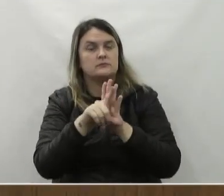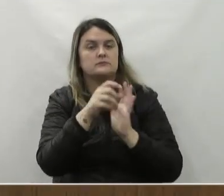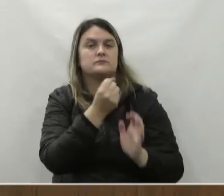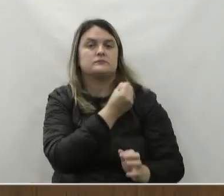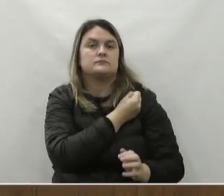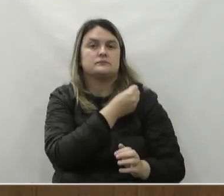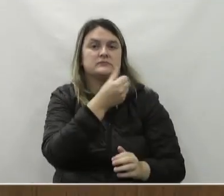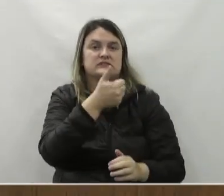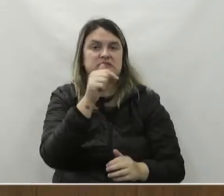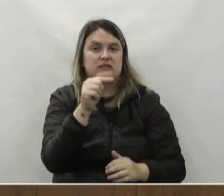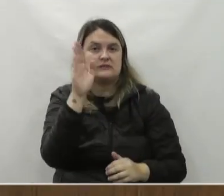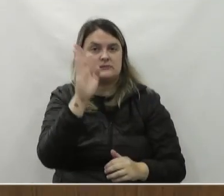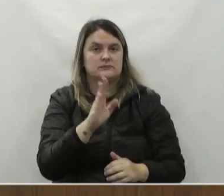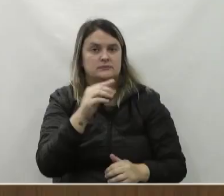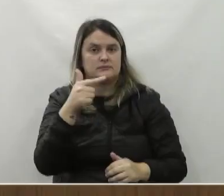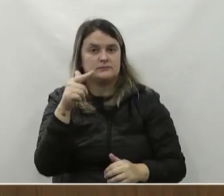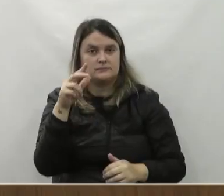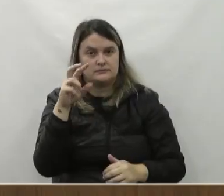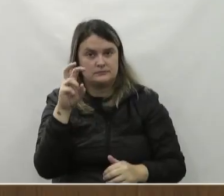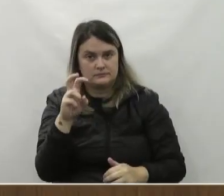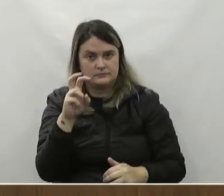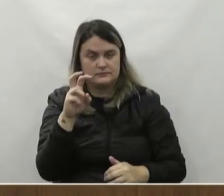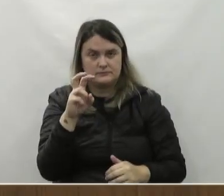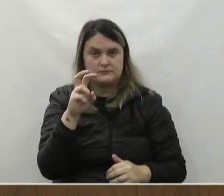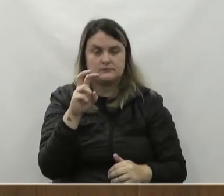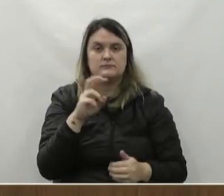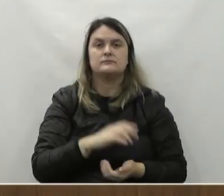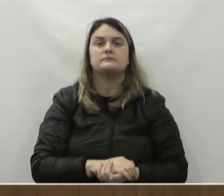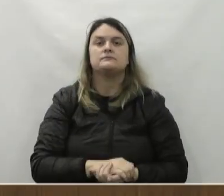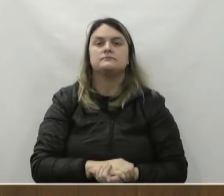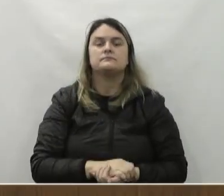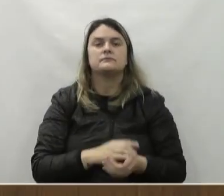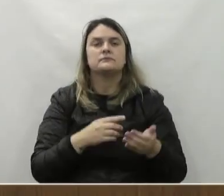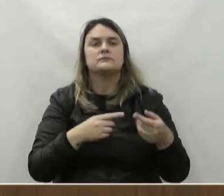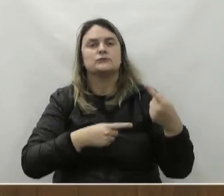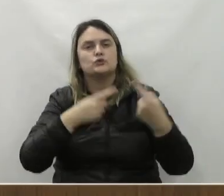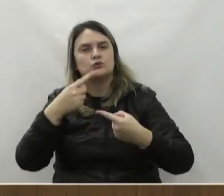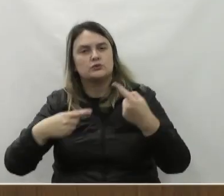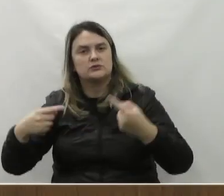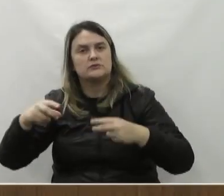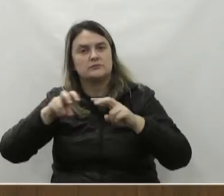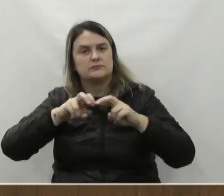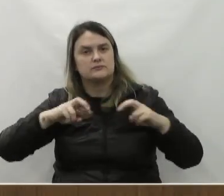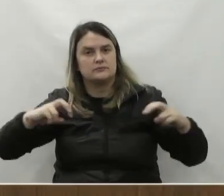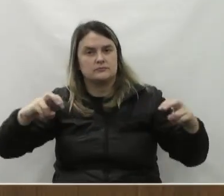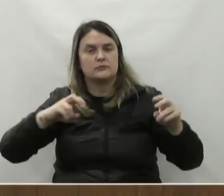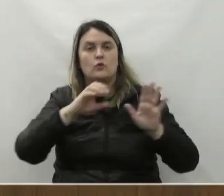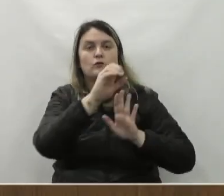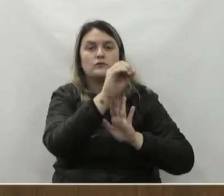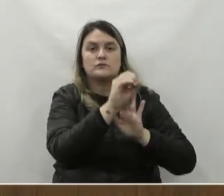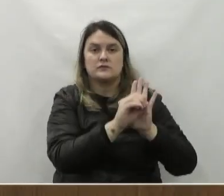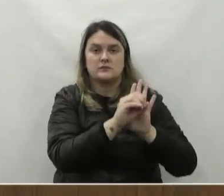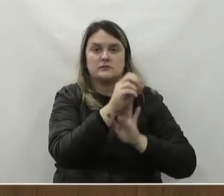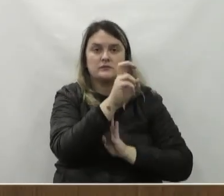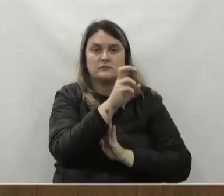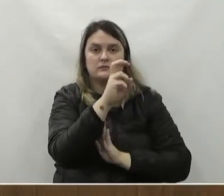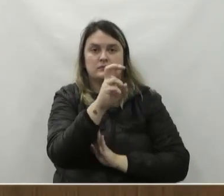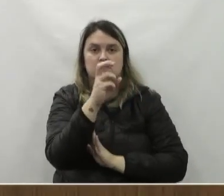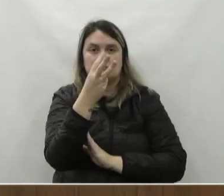de número 17/2025 para apreciação do plenário. Ofício número